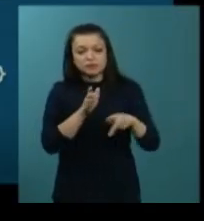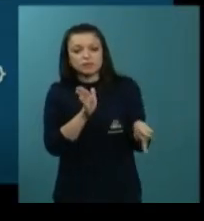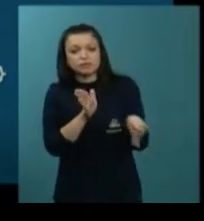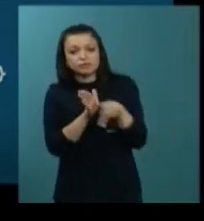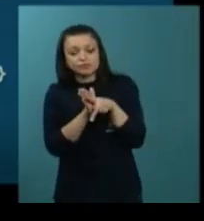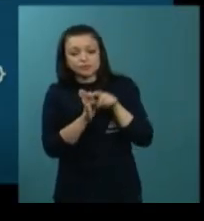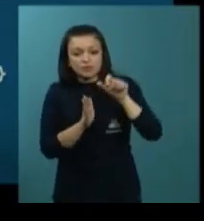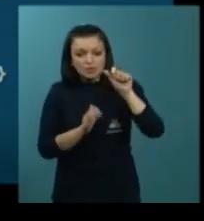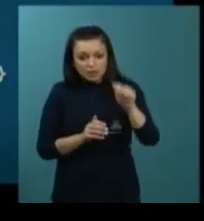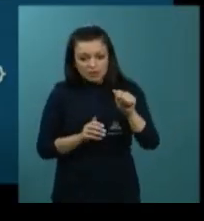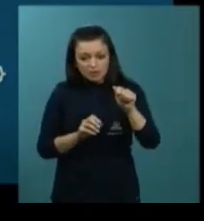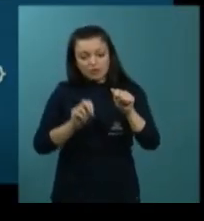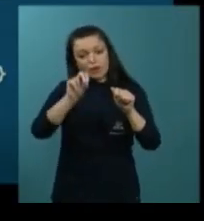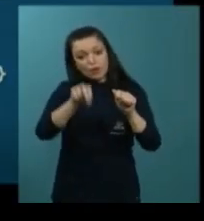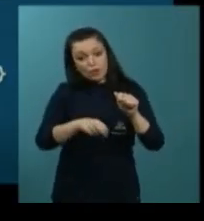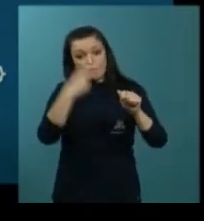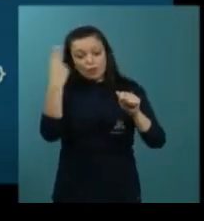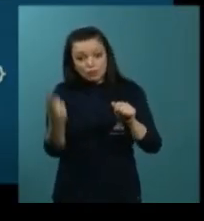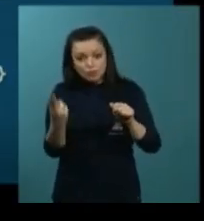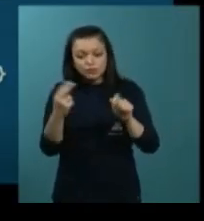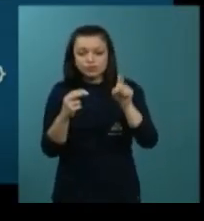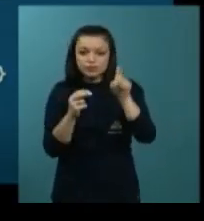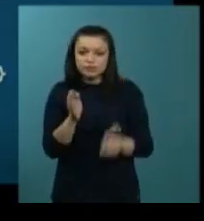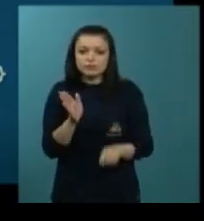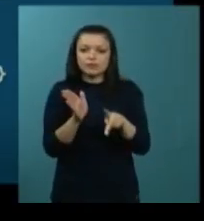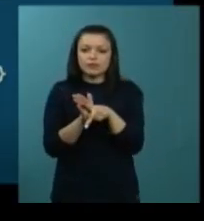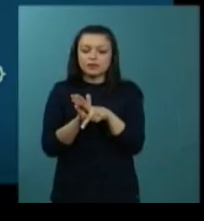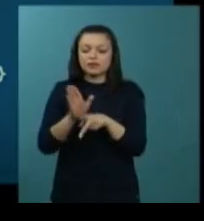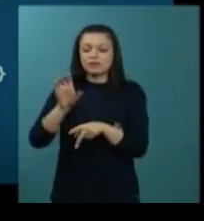pertence ao conjunto A ou